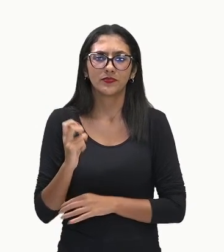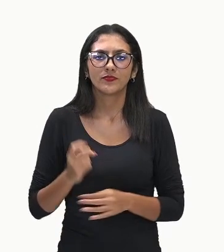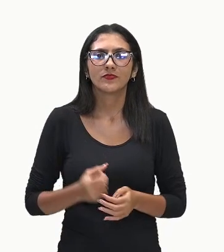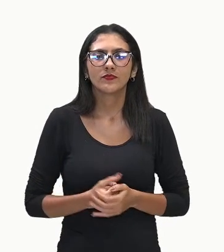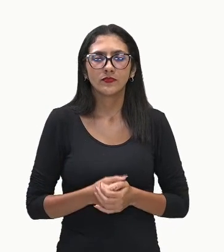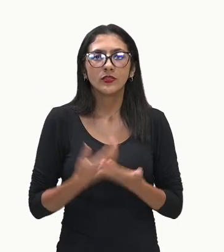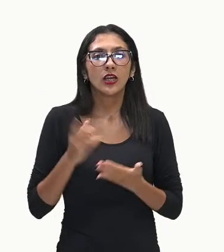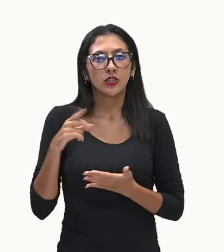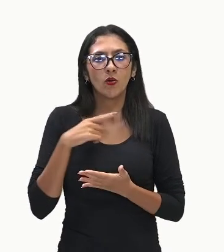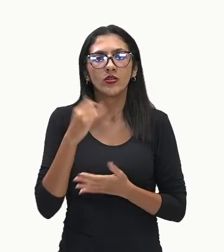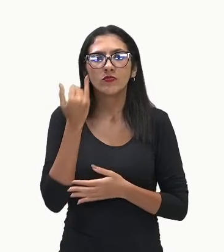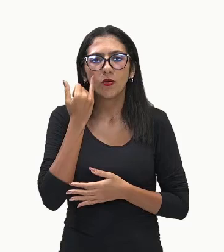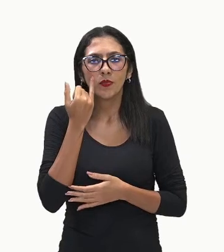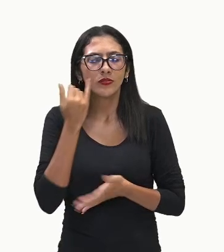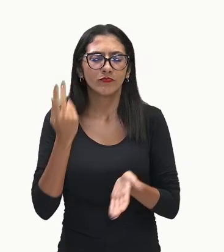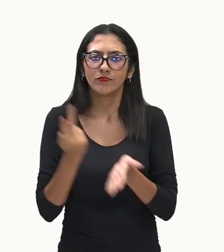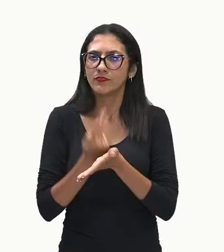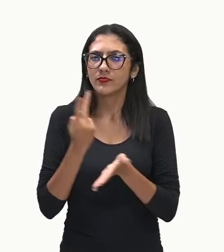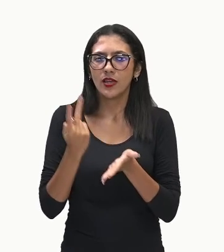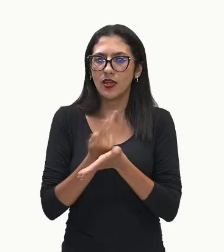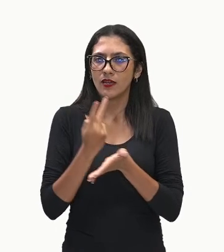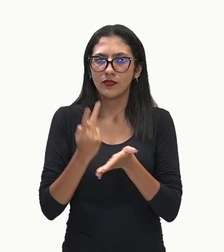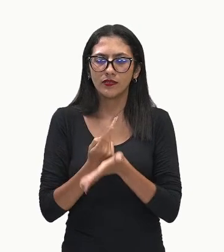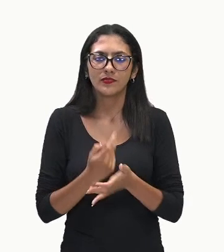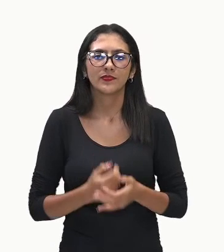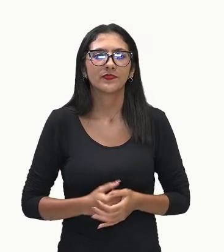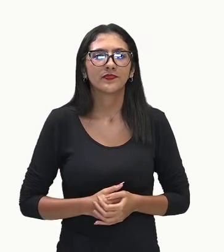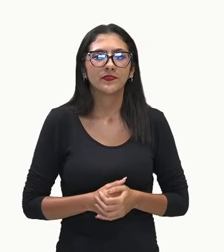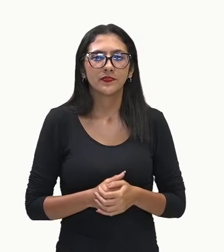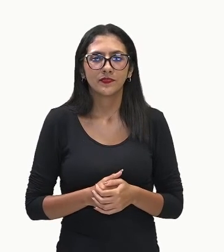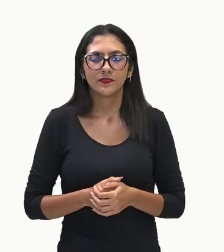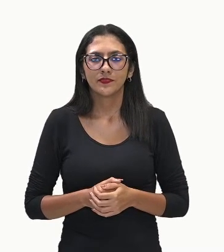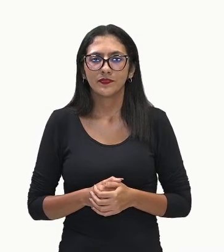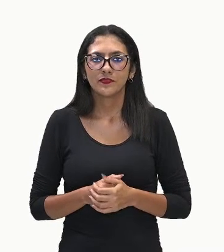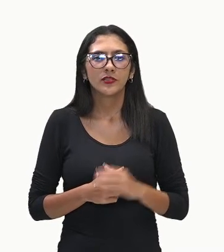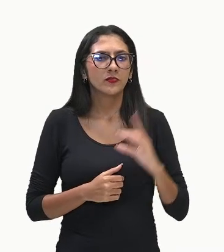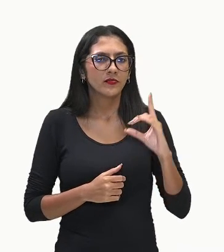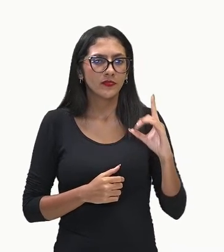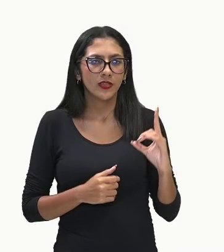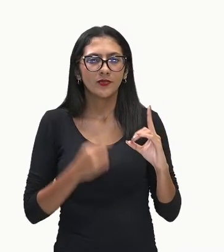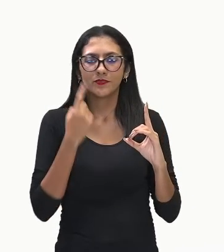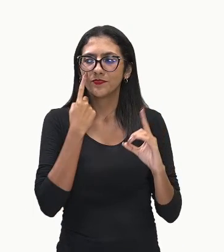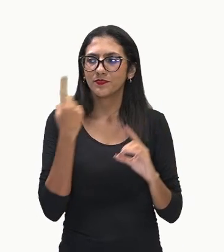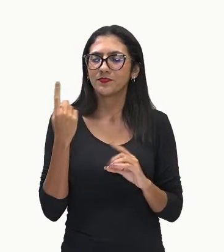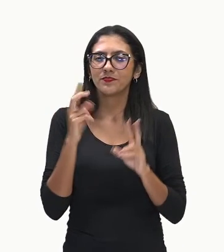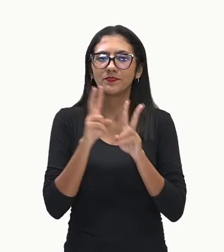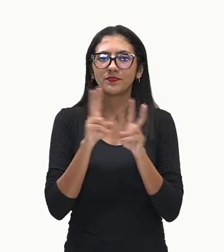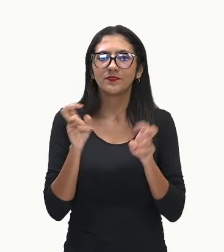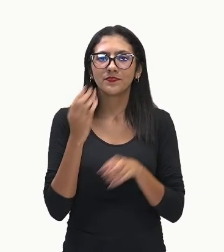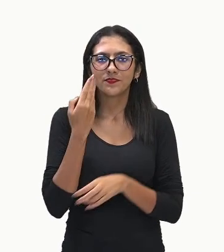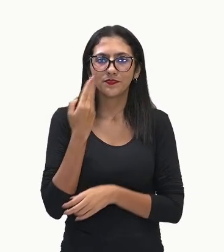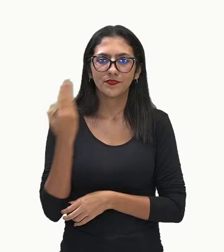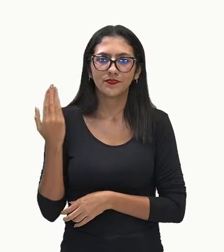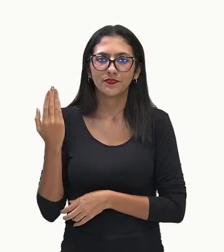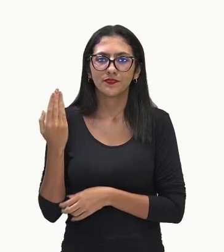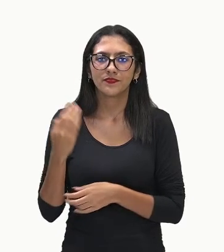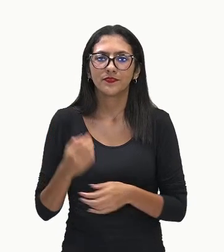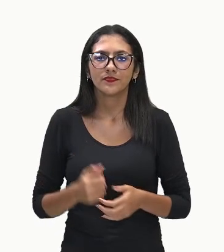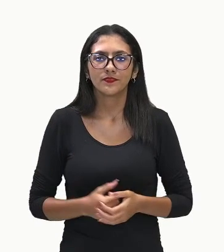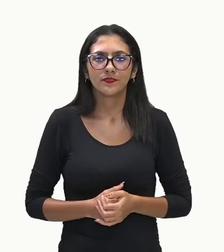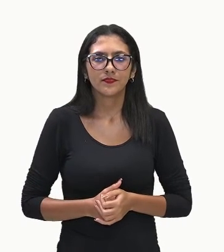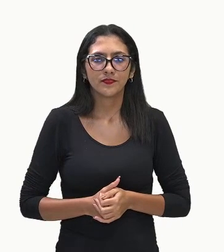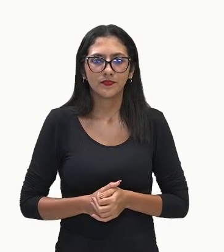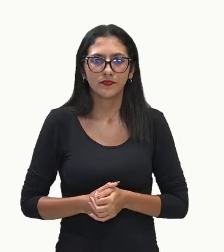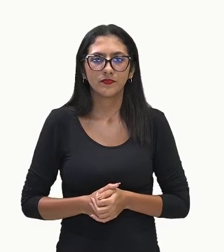reportagem aqui também estaria descartada. Letra D. Sabor bem brasileiro.